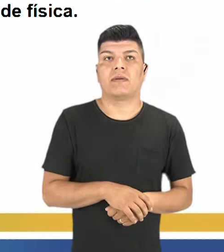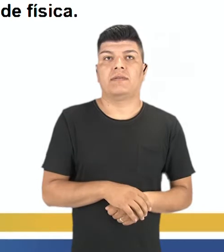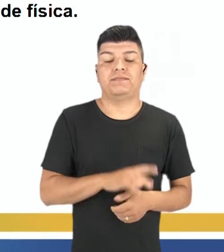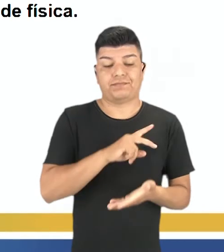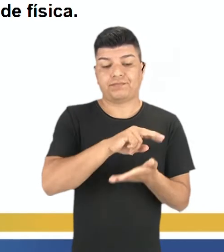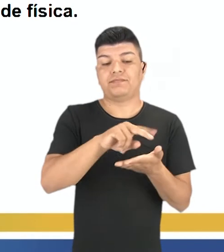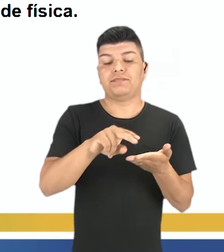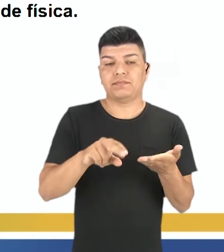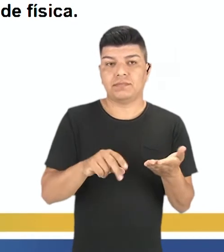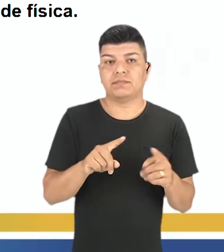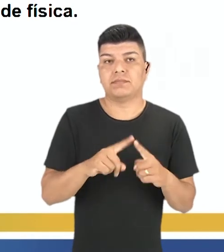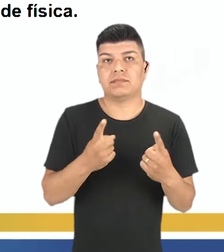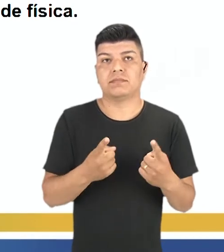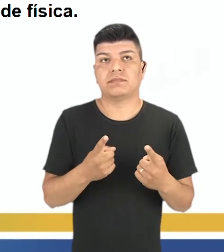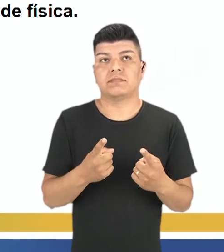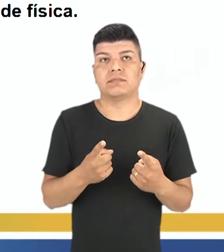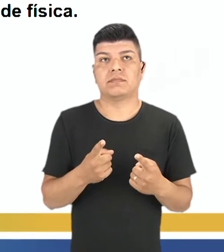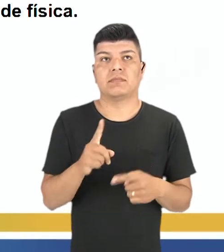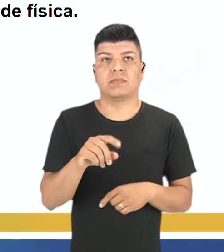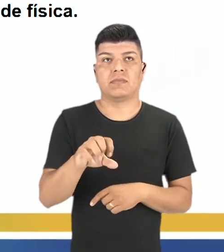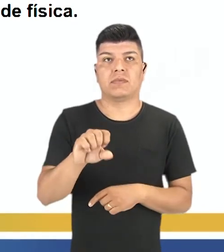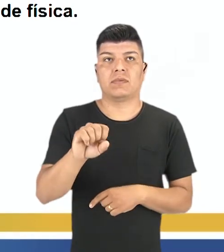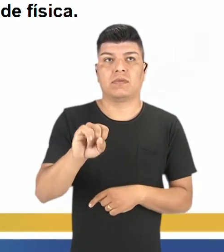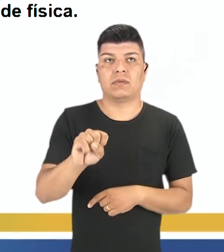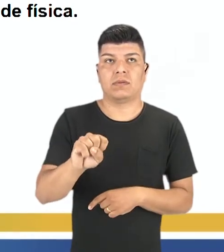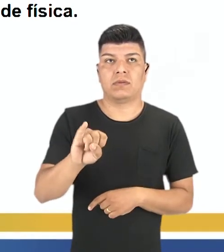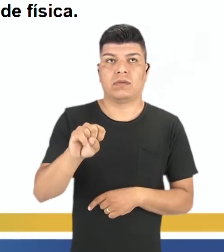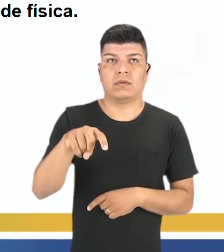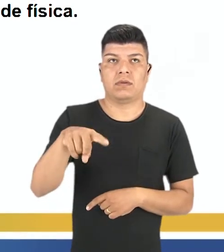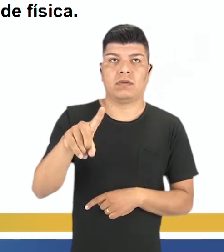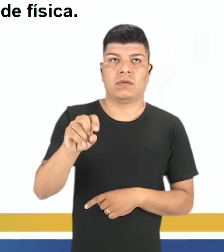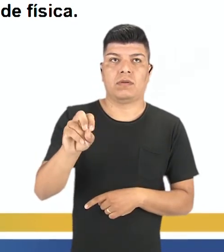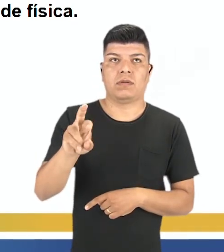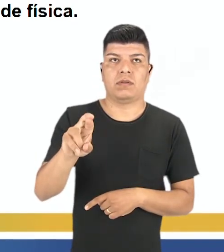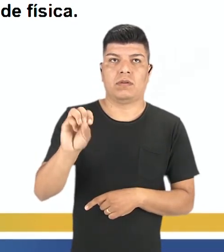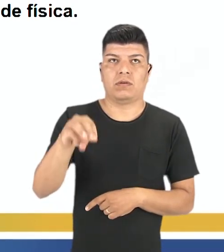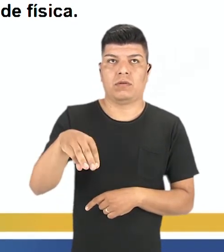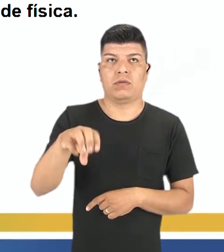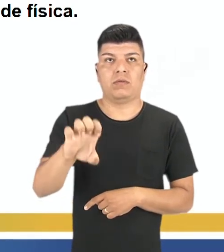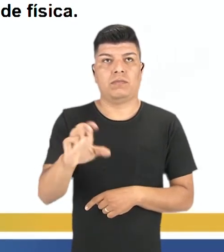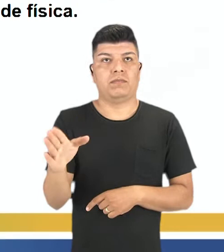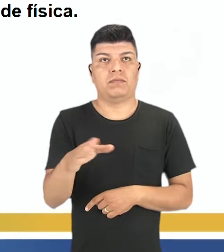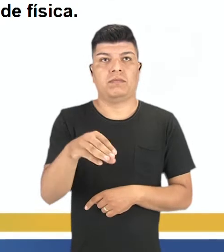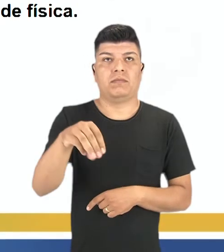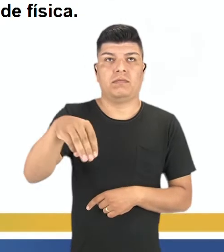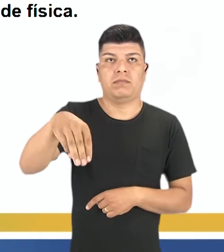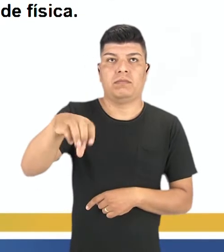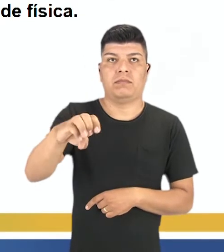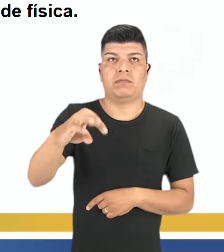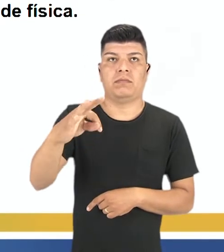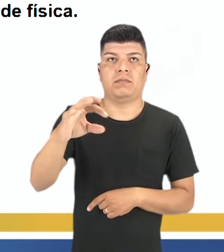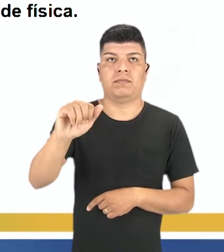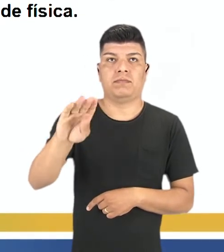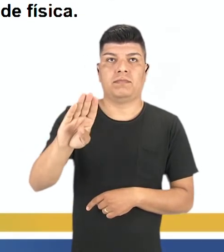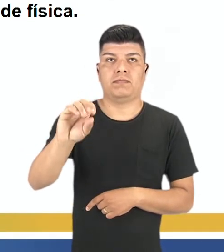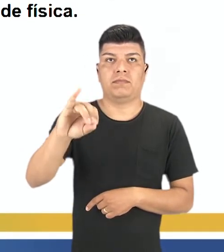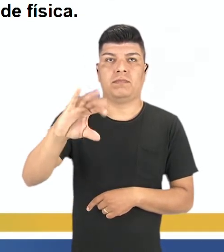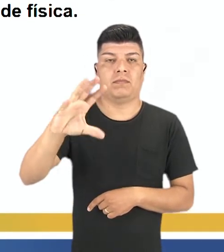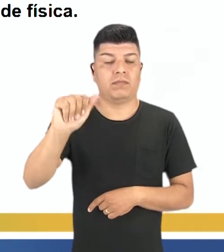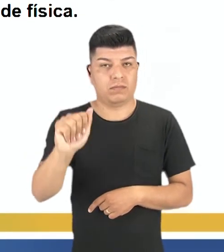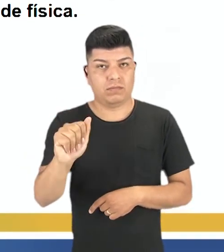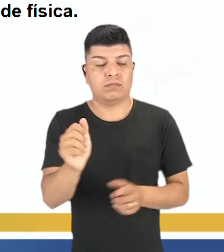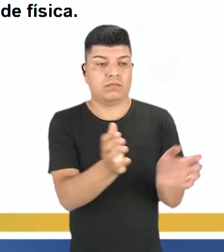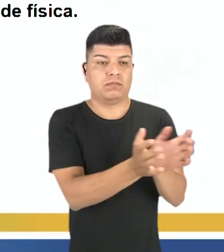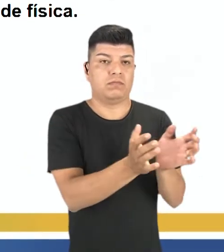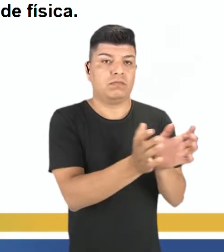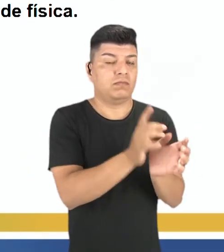vamos tratar sobre a síndrome metabólica. O que é a síndrome metabólica? Ela descreve um conjunto de fatores de